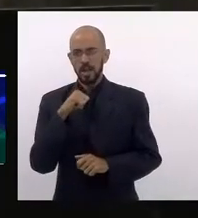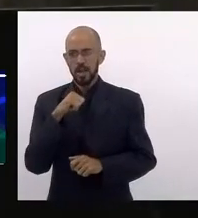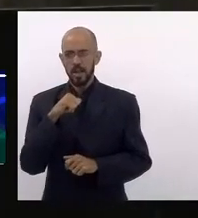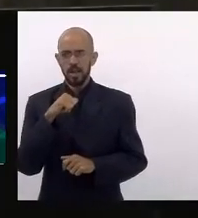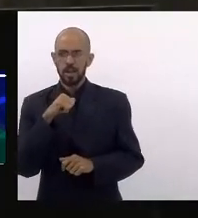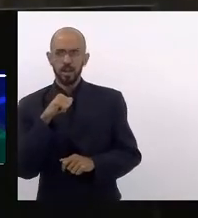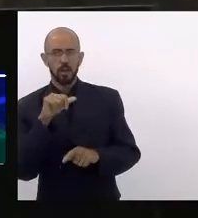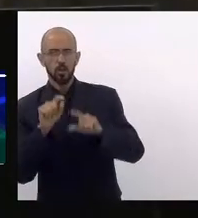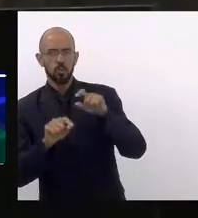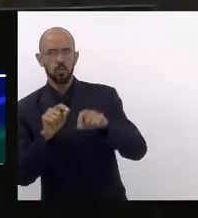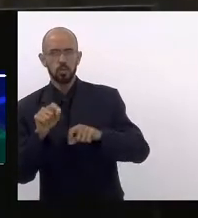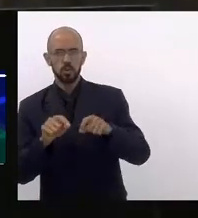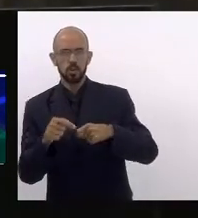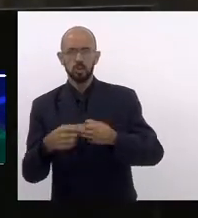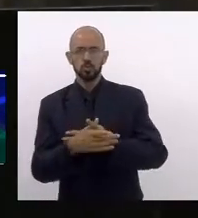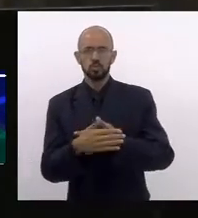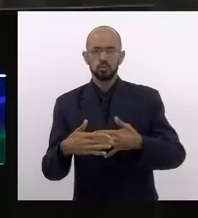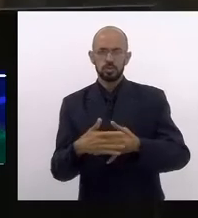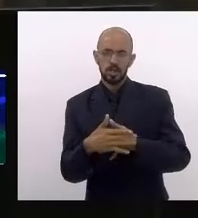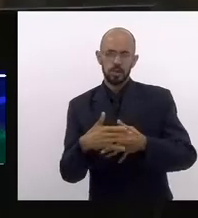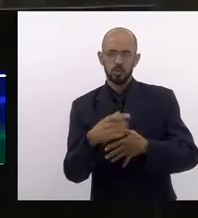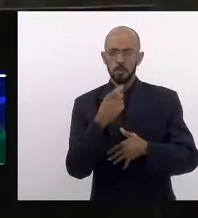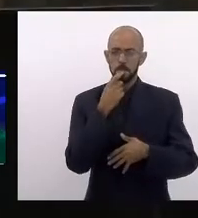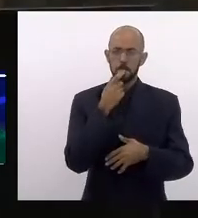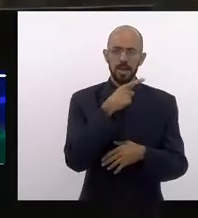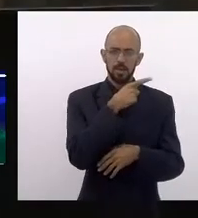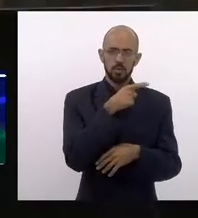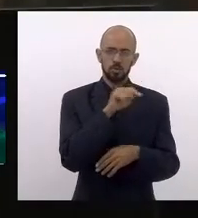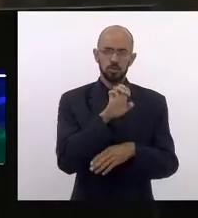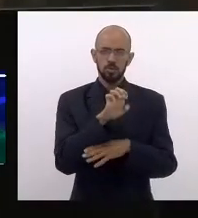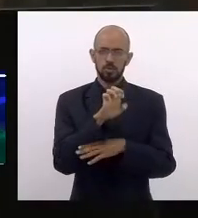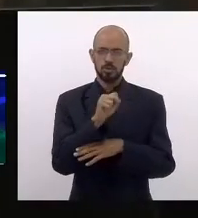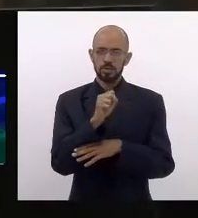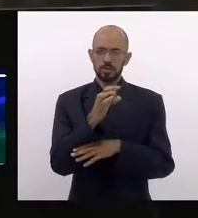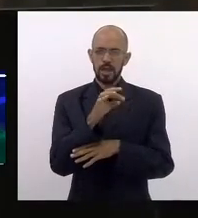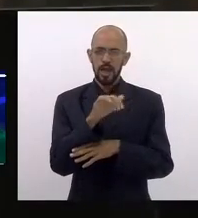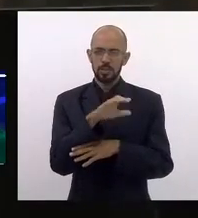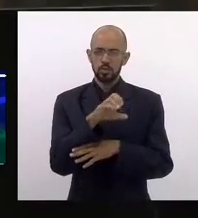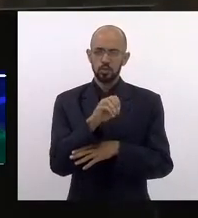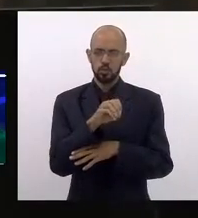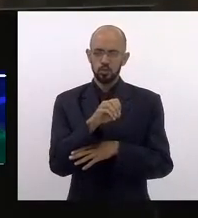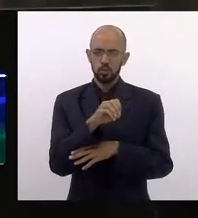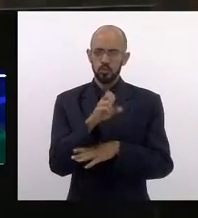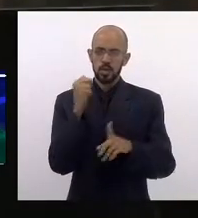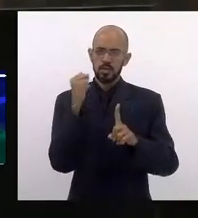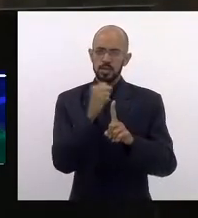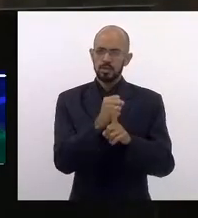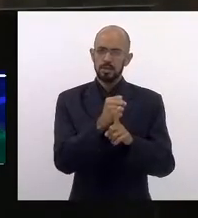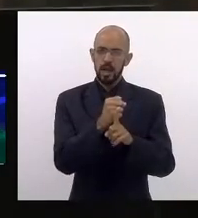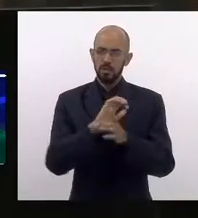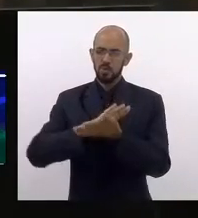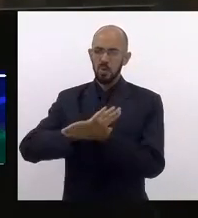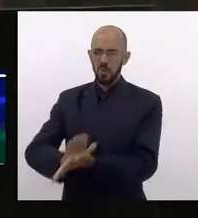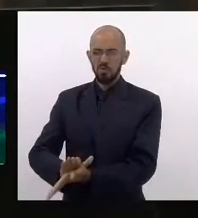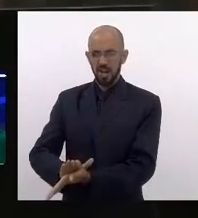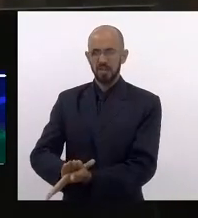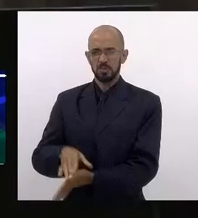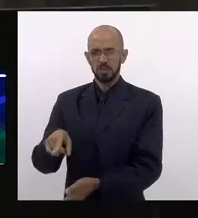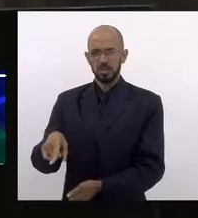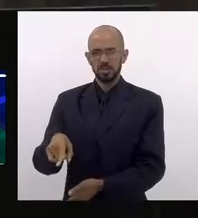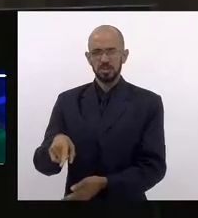em pleno quase centro da cidade, no bairro do Estácio, ter sido assassinada covardemente, com